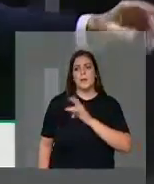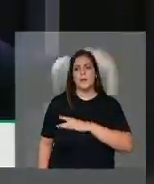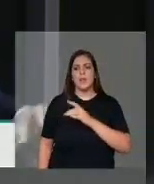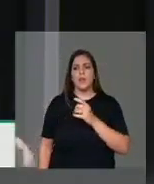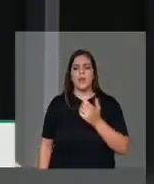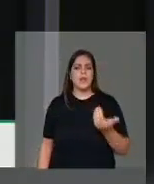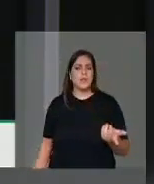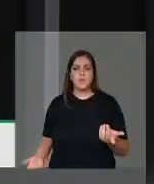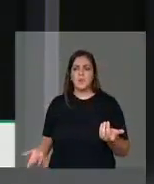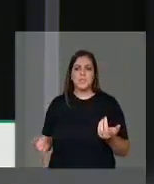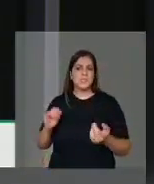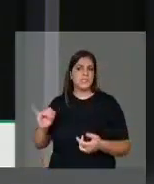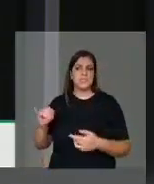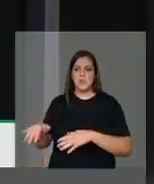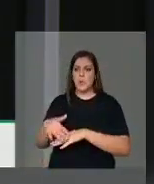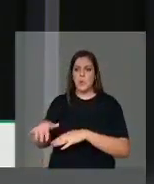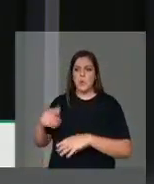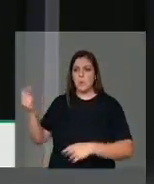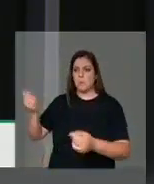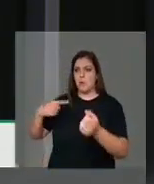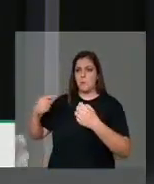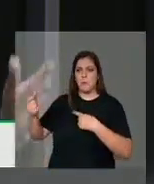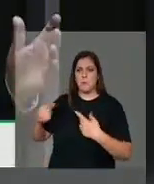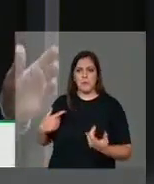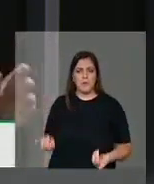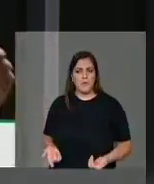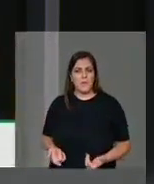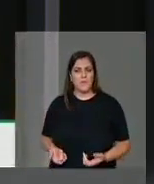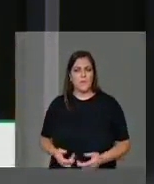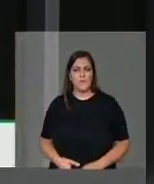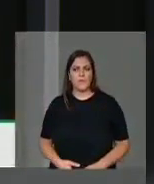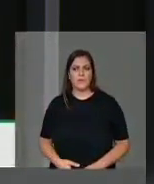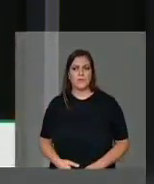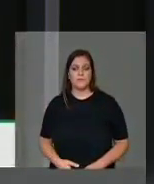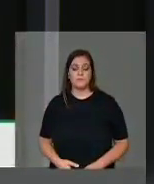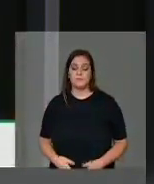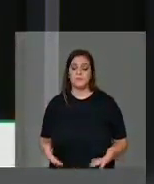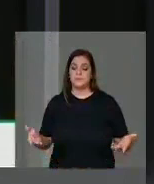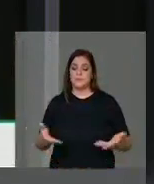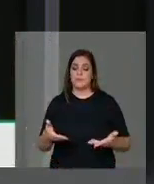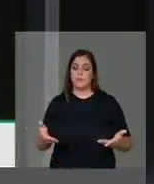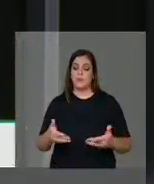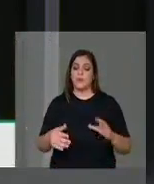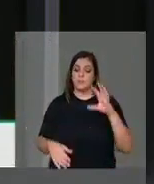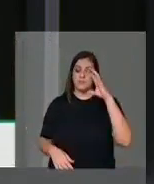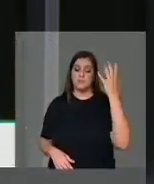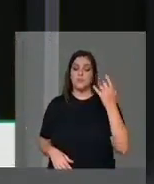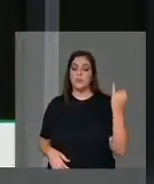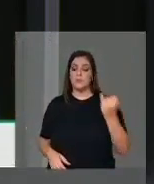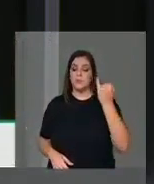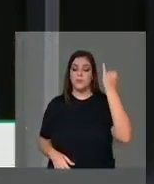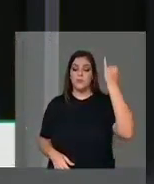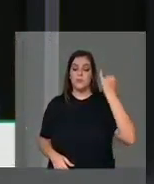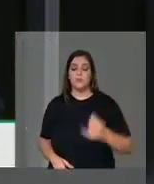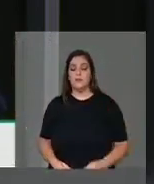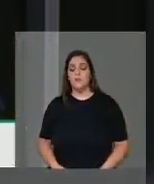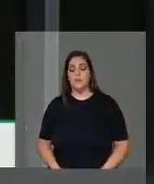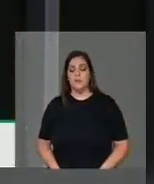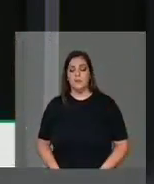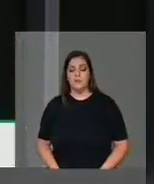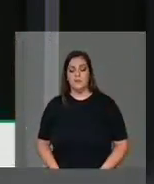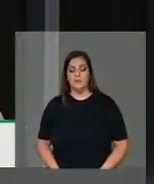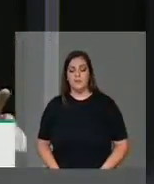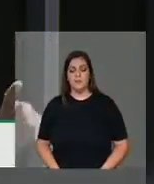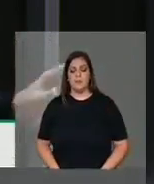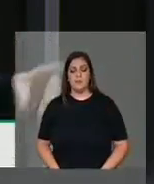avião de carreira, e por isso nós temos hoje uma decisão que está sendo tomada, importante, não quero entrar no mérito,